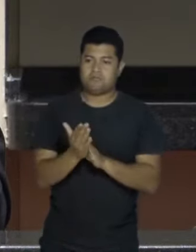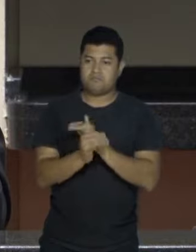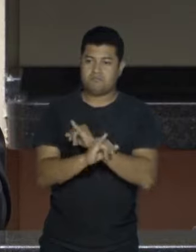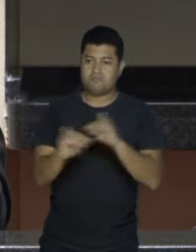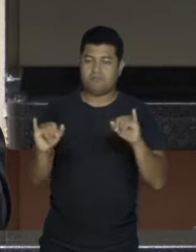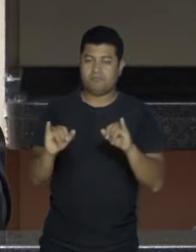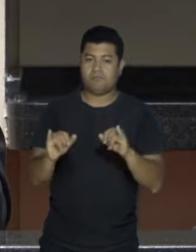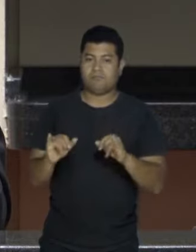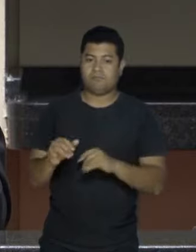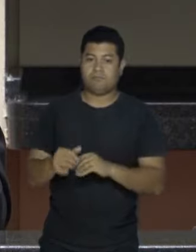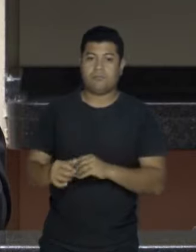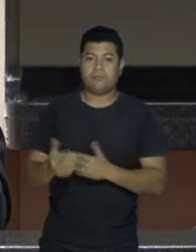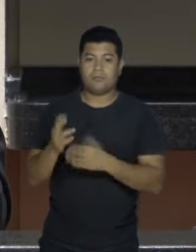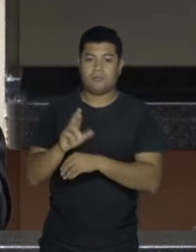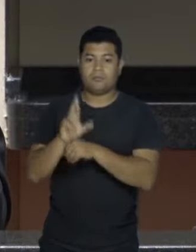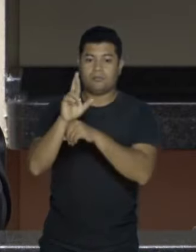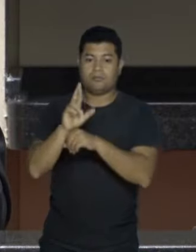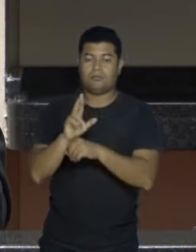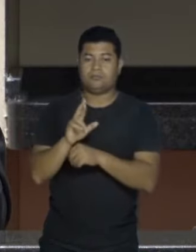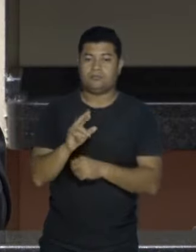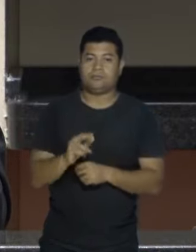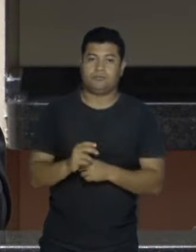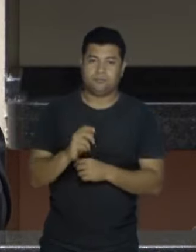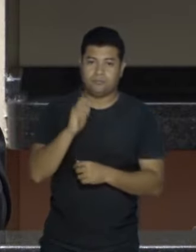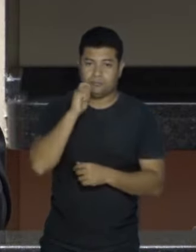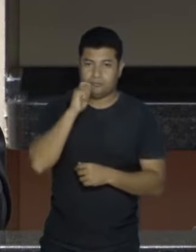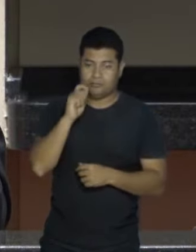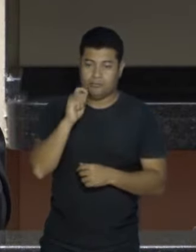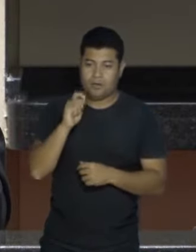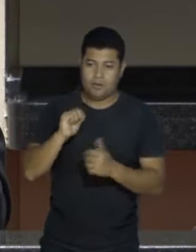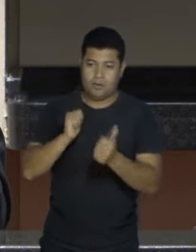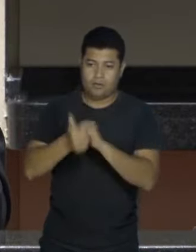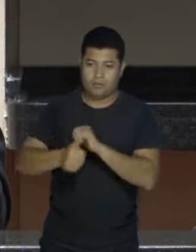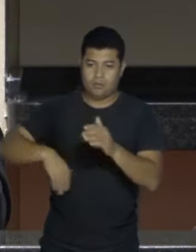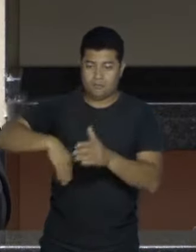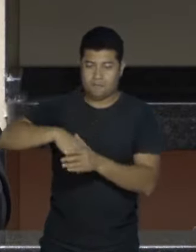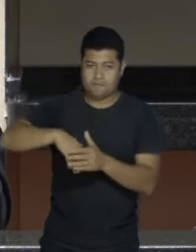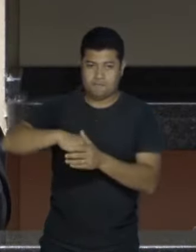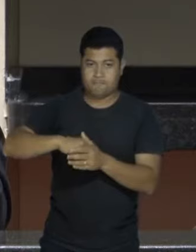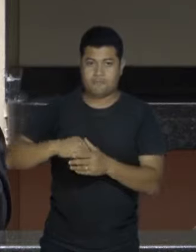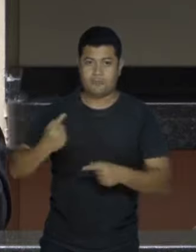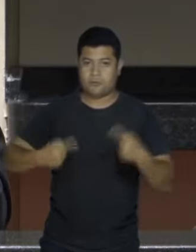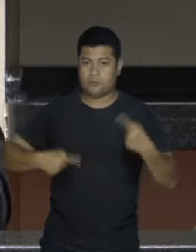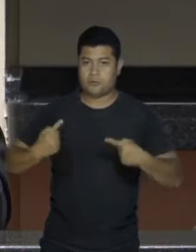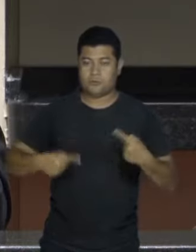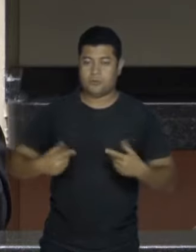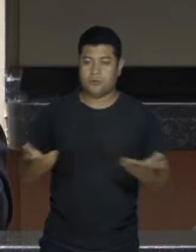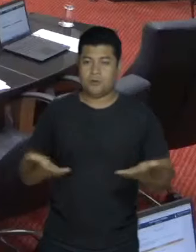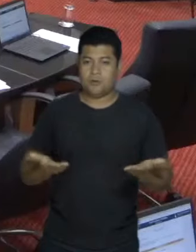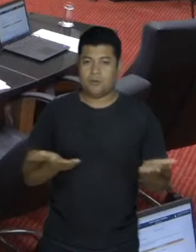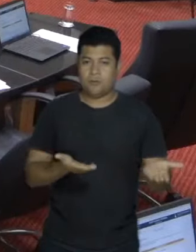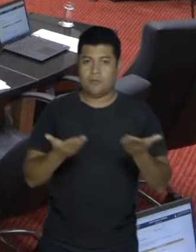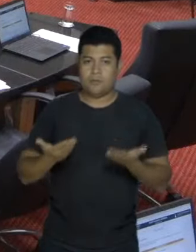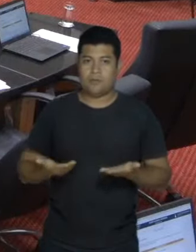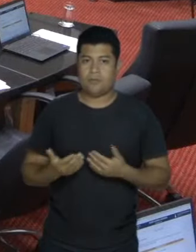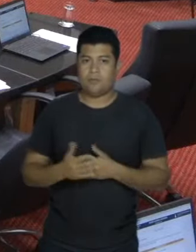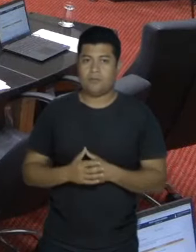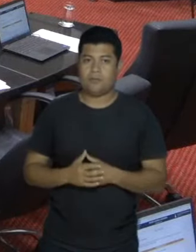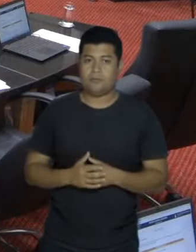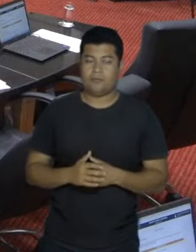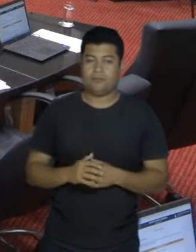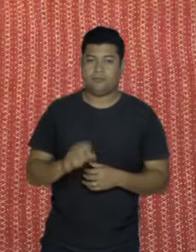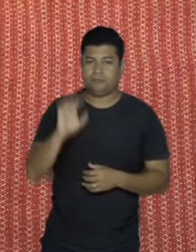Esporte Clube pela passagem do aniversário de fundação da referida entidade em discussão com a palavra autor Deputado Emerson está aí